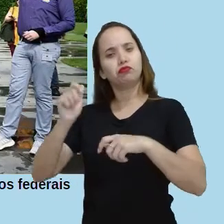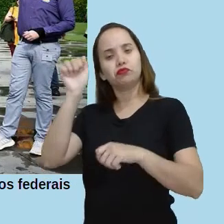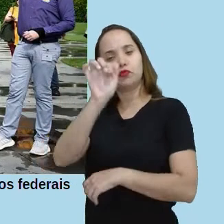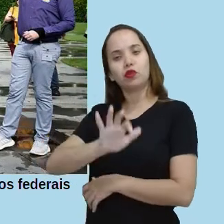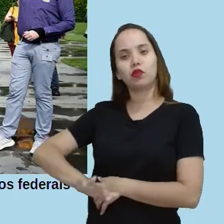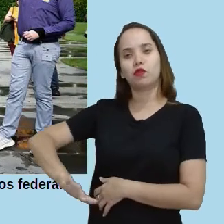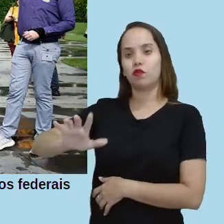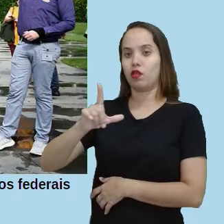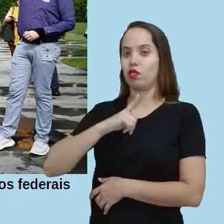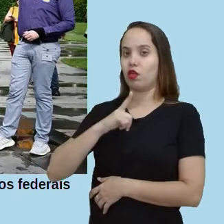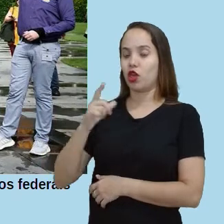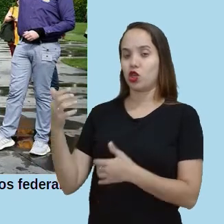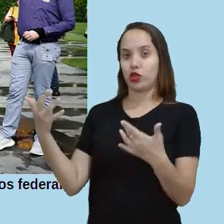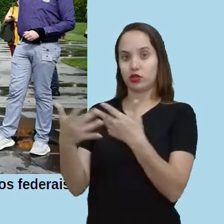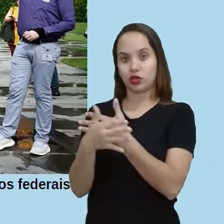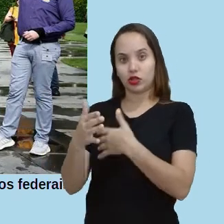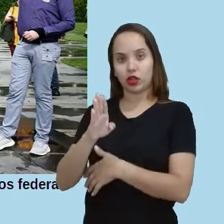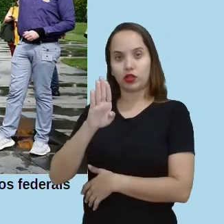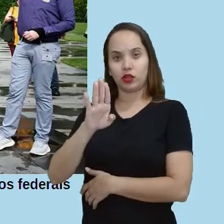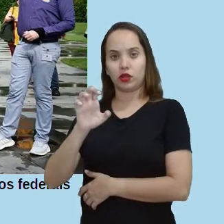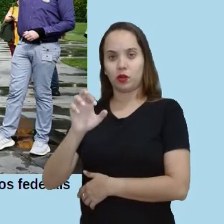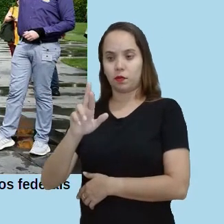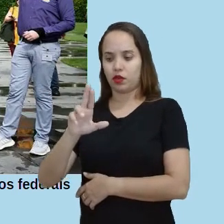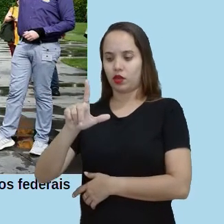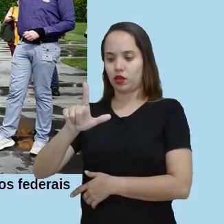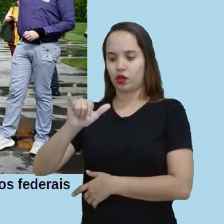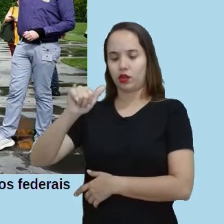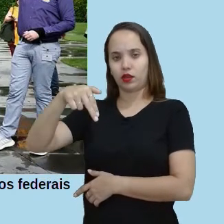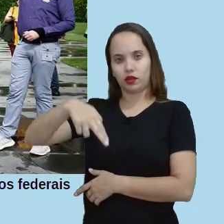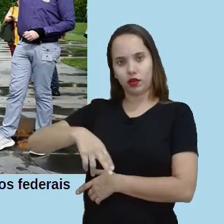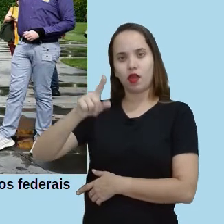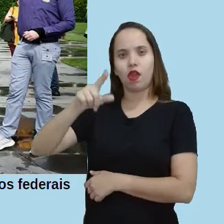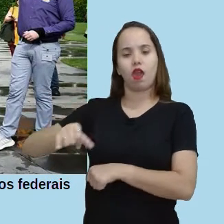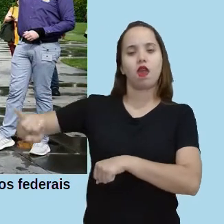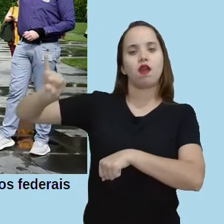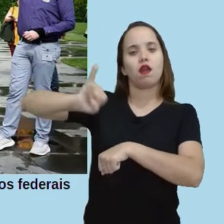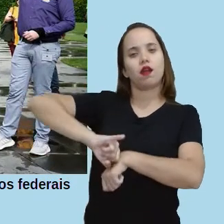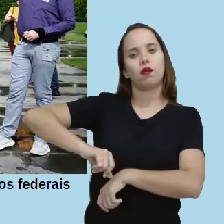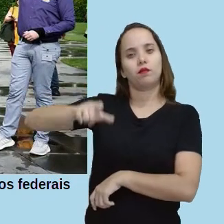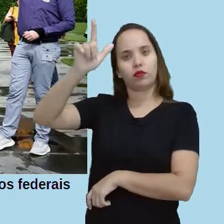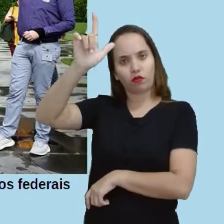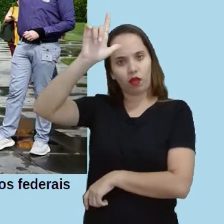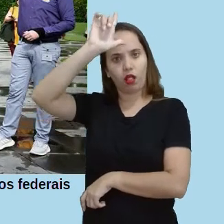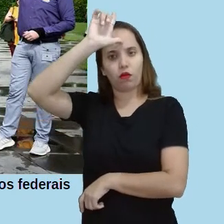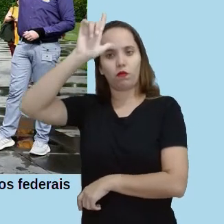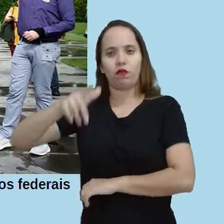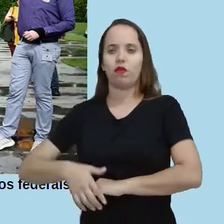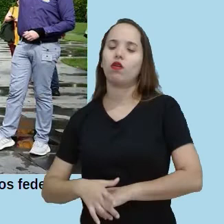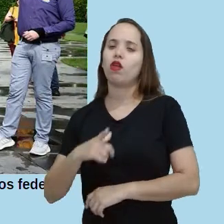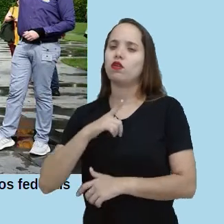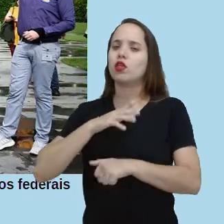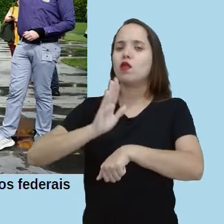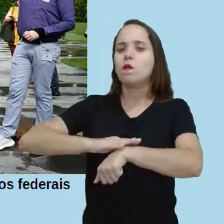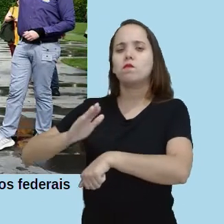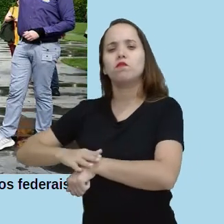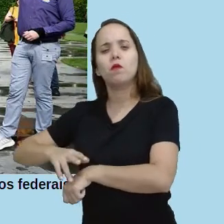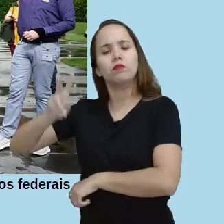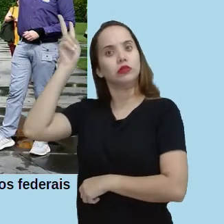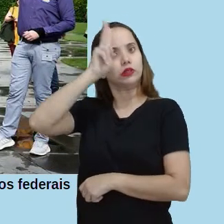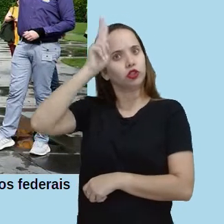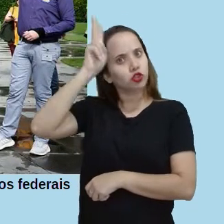cidade de Berlim, né, que é a capital da Alemanha, que tem alguns momentos históricos assim